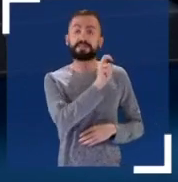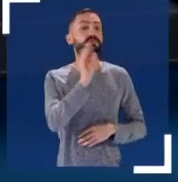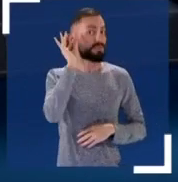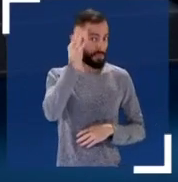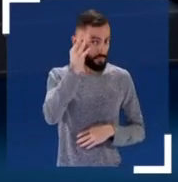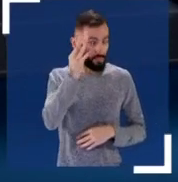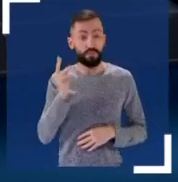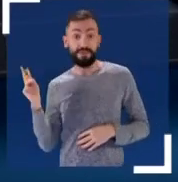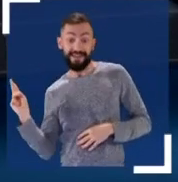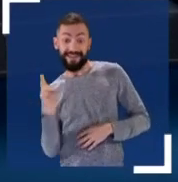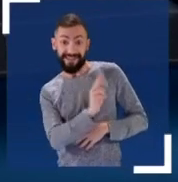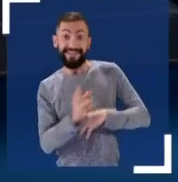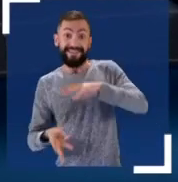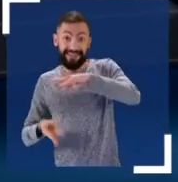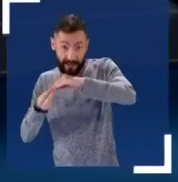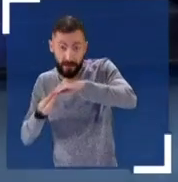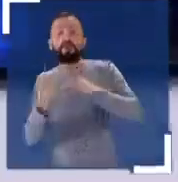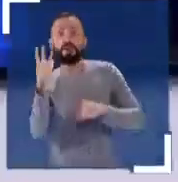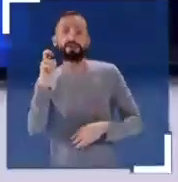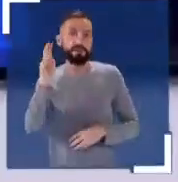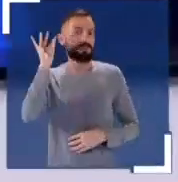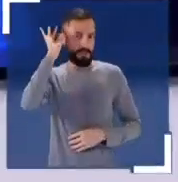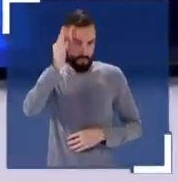45 segundos.